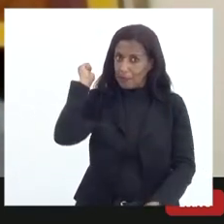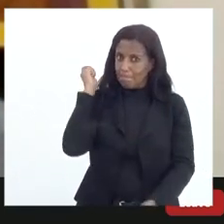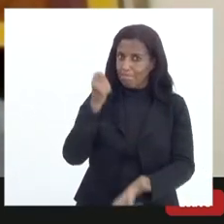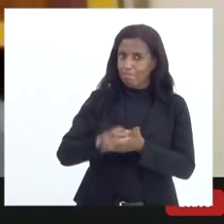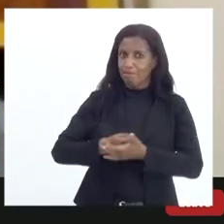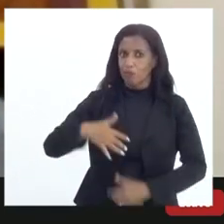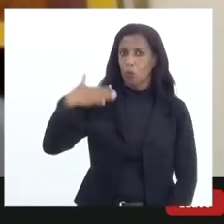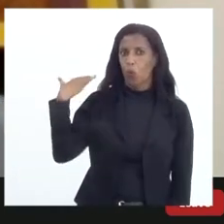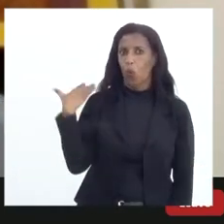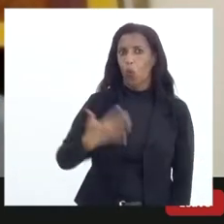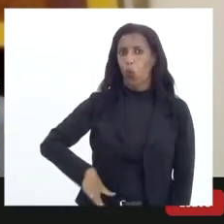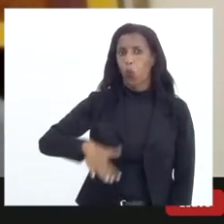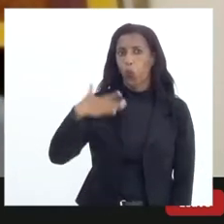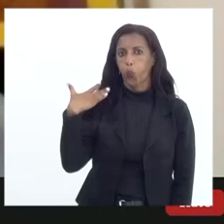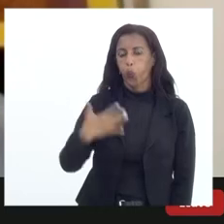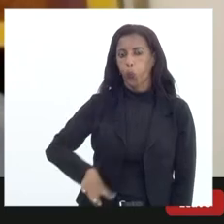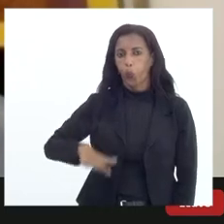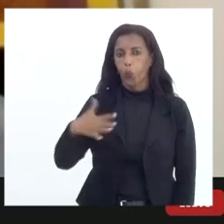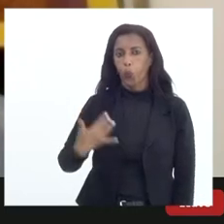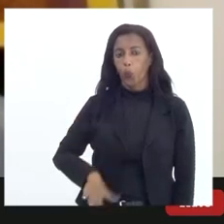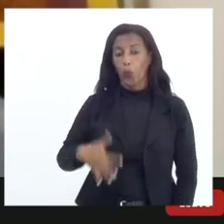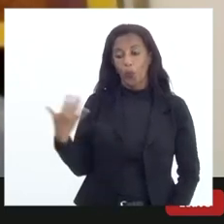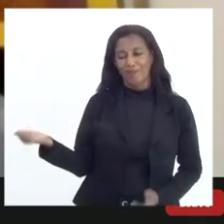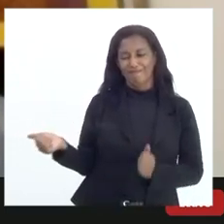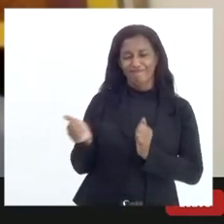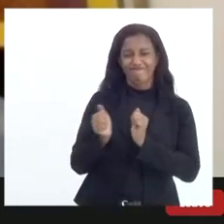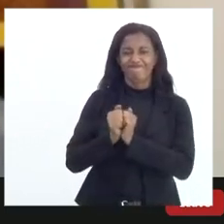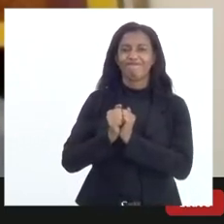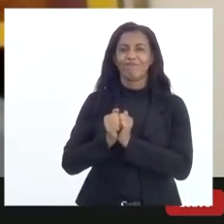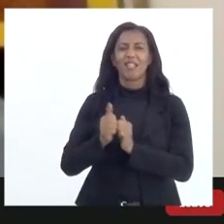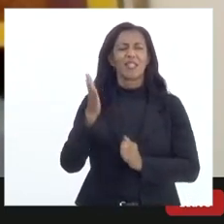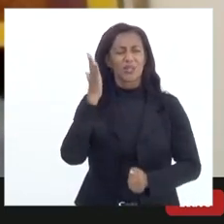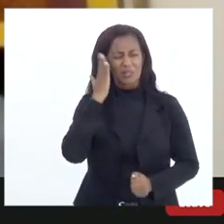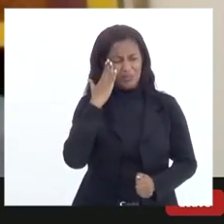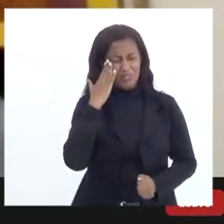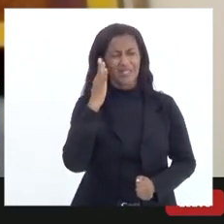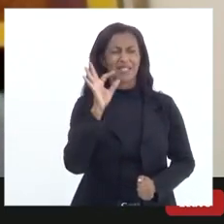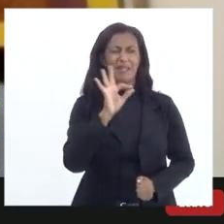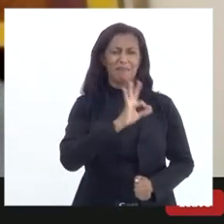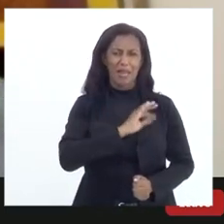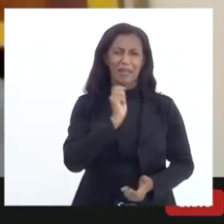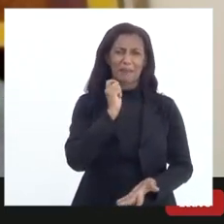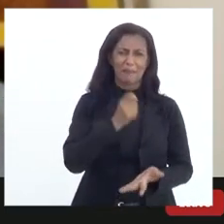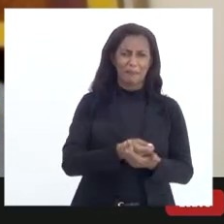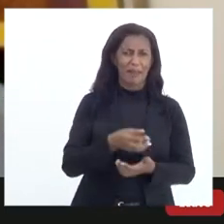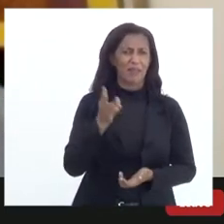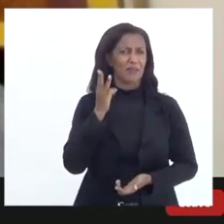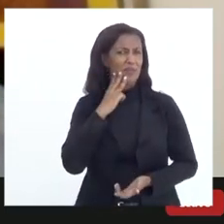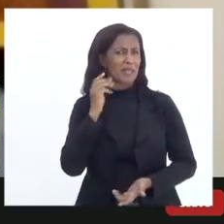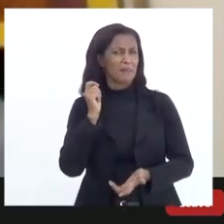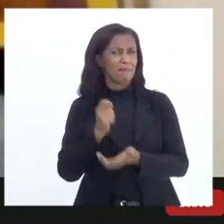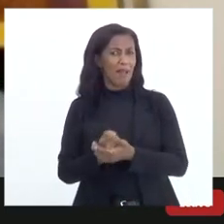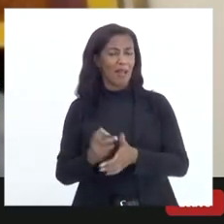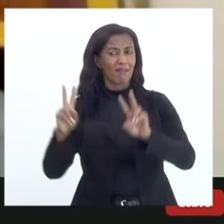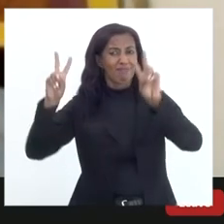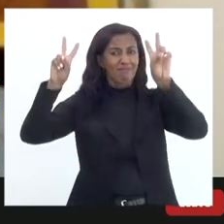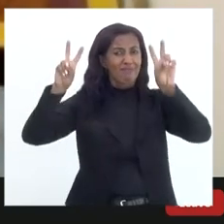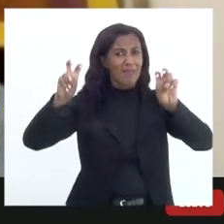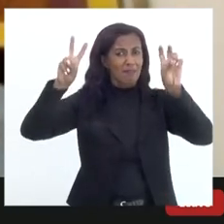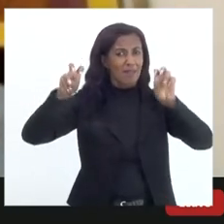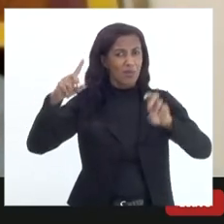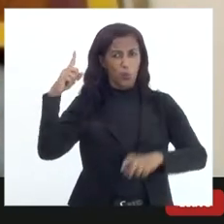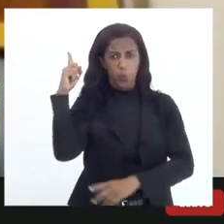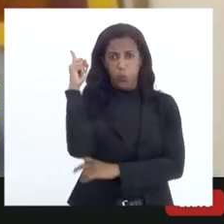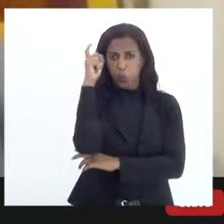alto. Né? Quando estão do nosso lado. Eu sei que a Marta paga, que o Valdec paga, porque esse é um tema que ninguém quer tocar.